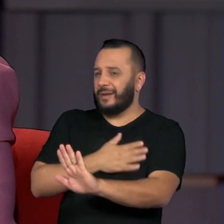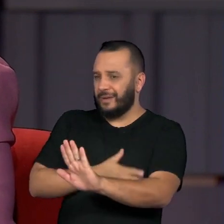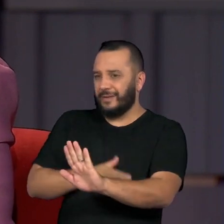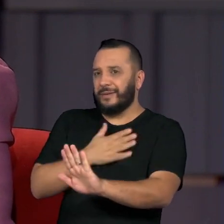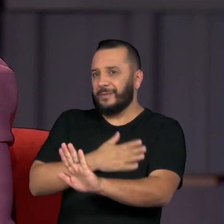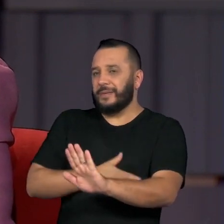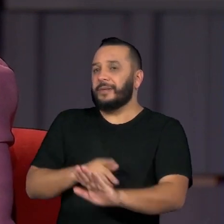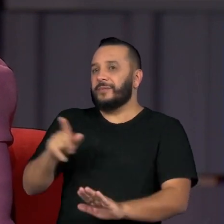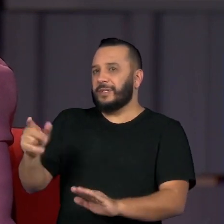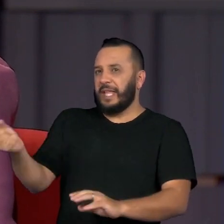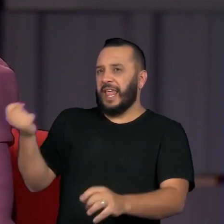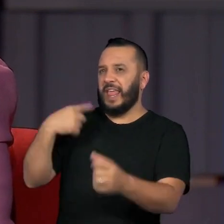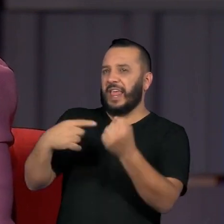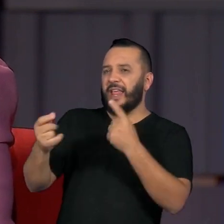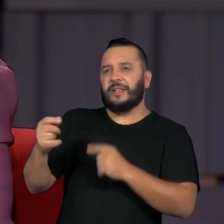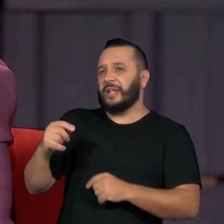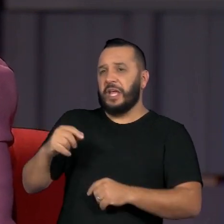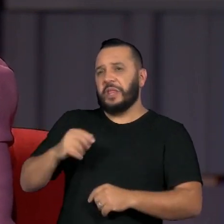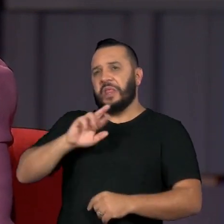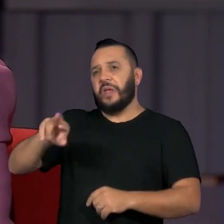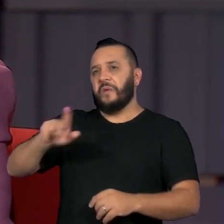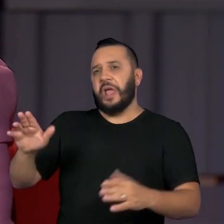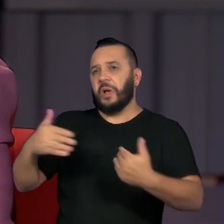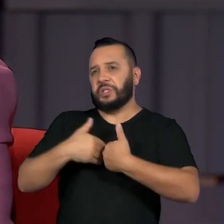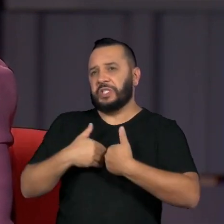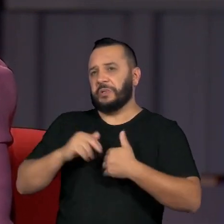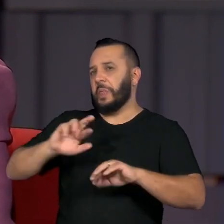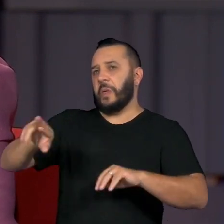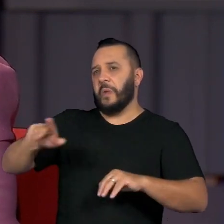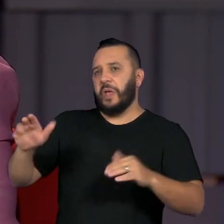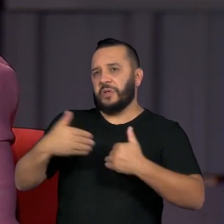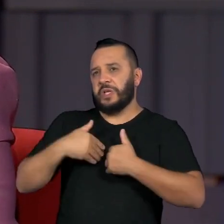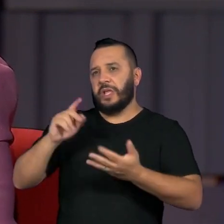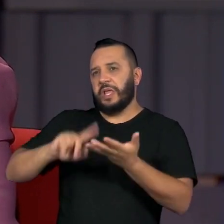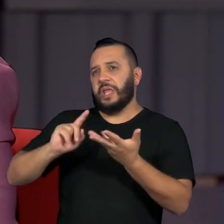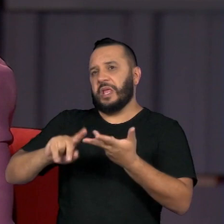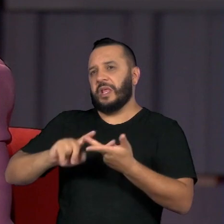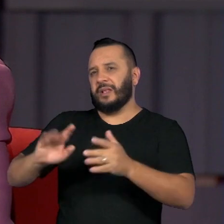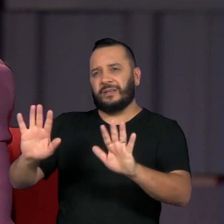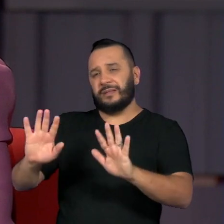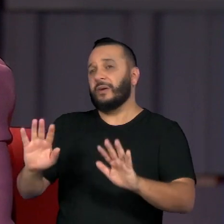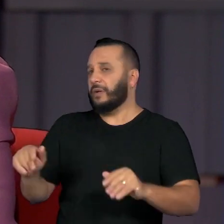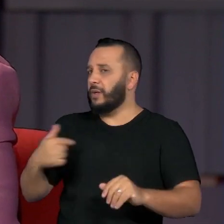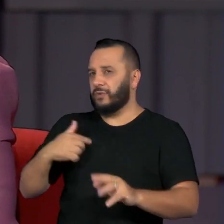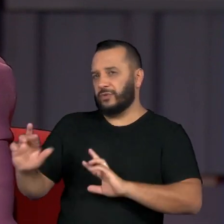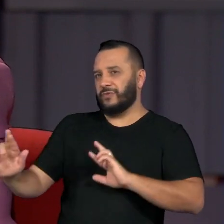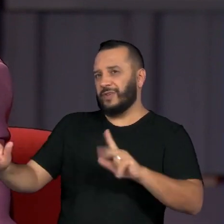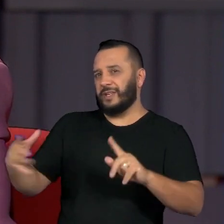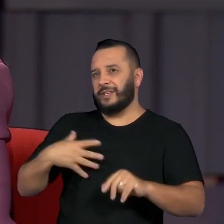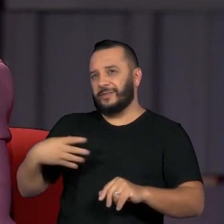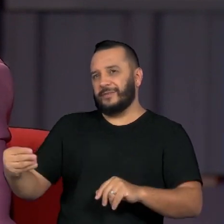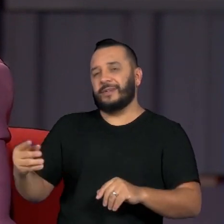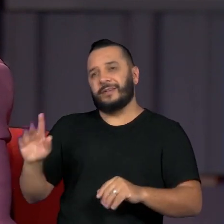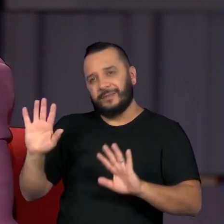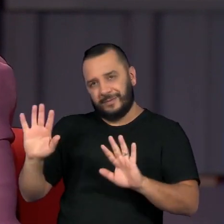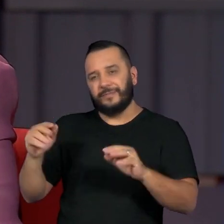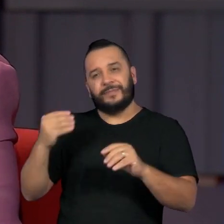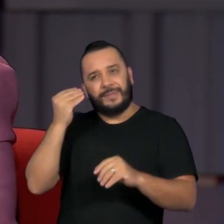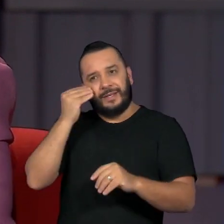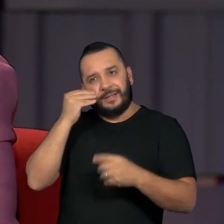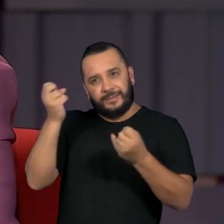adianta você vir aqui me xingar, dizer que eu não sou autista por conta disso, daquilo. A gente é diferente. Então, tento explicar com